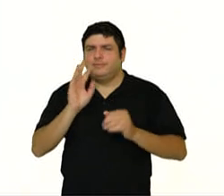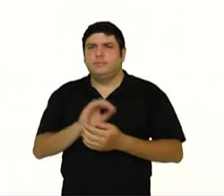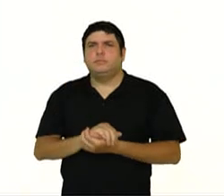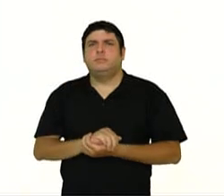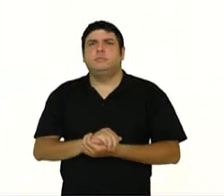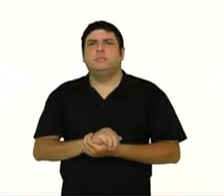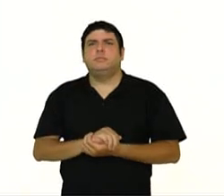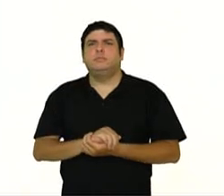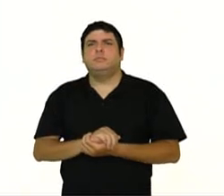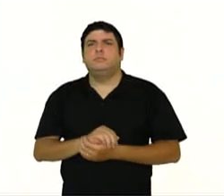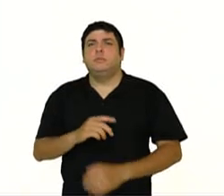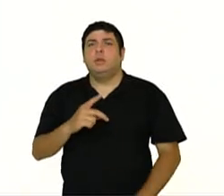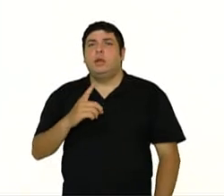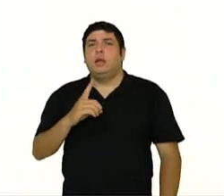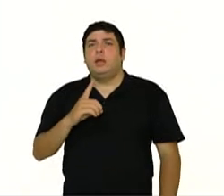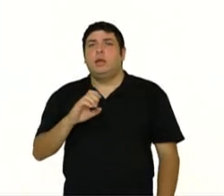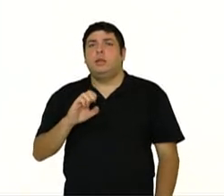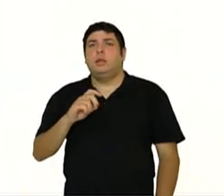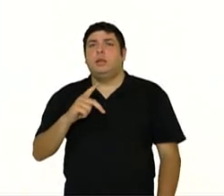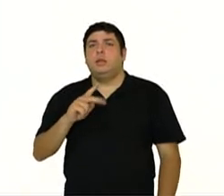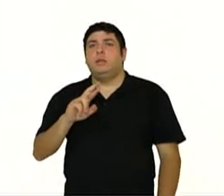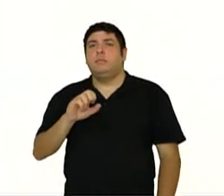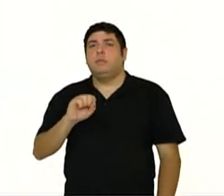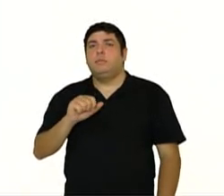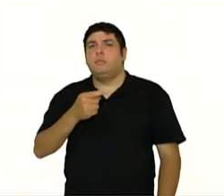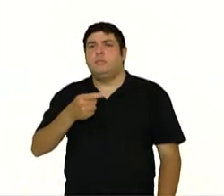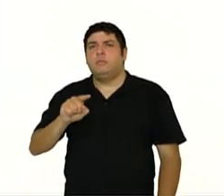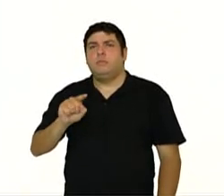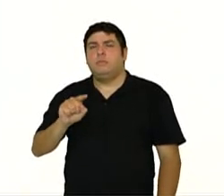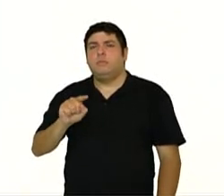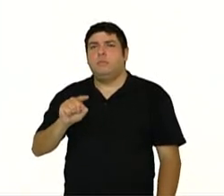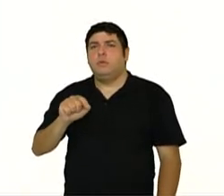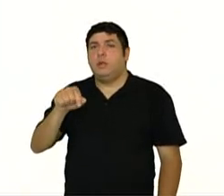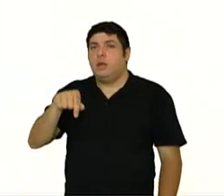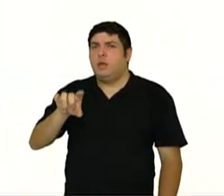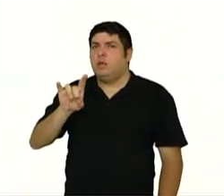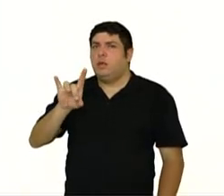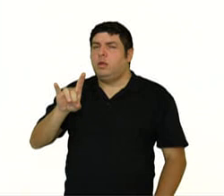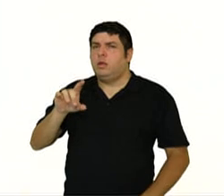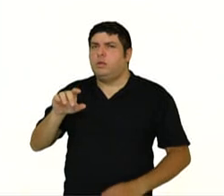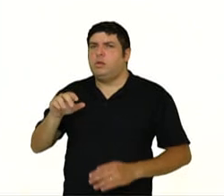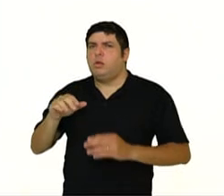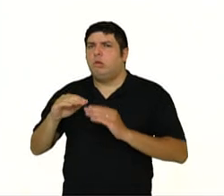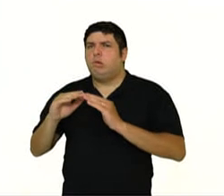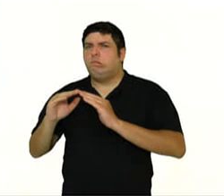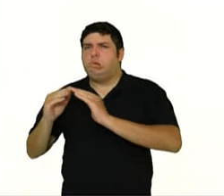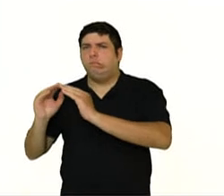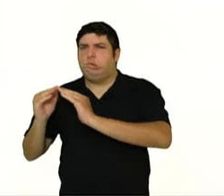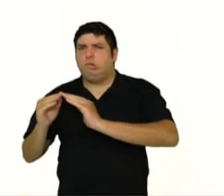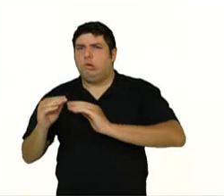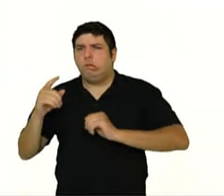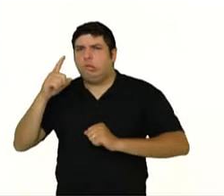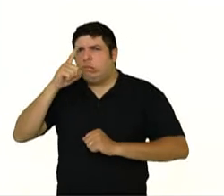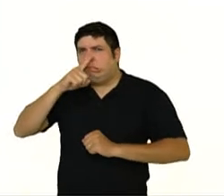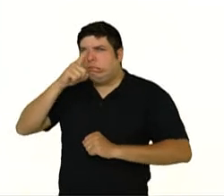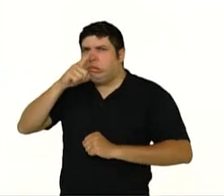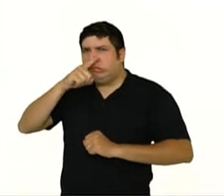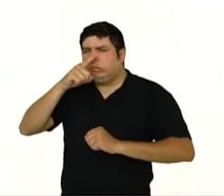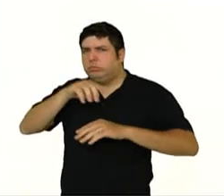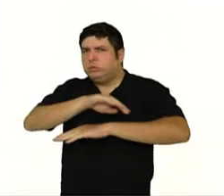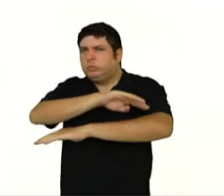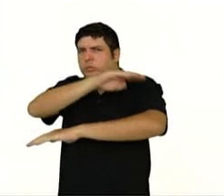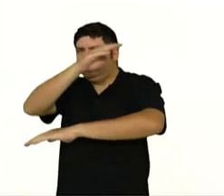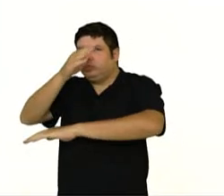Depressão, por aqui é só um acidente geográfico. Vamos ver? Já tem um quiz